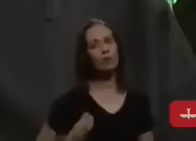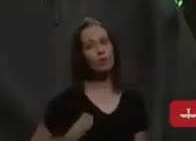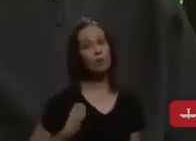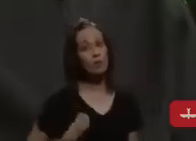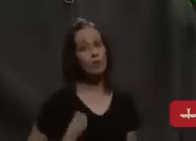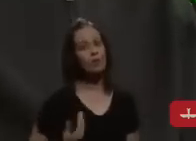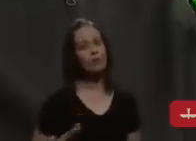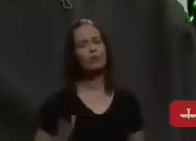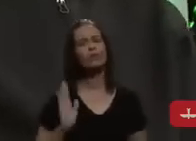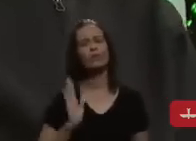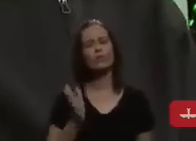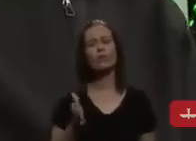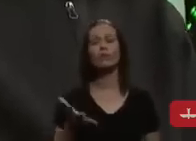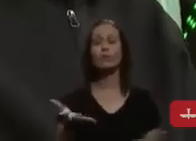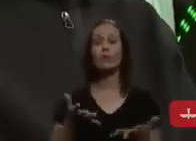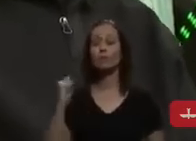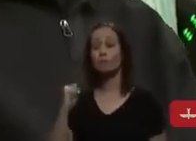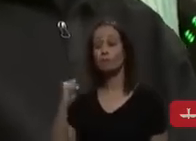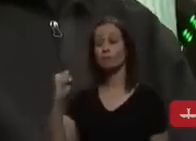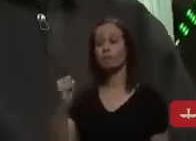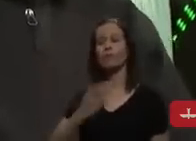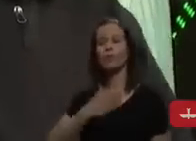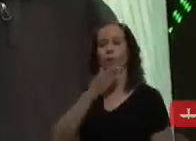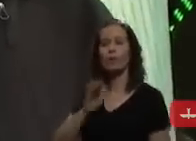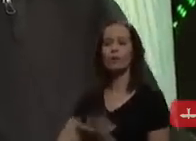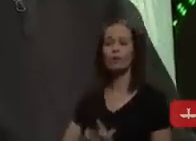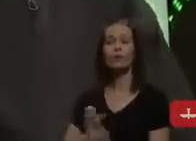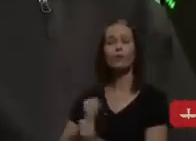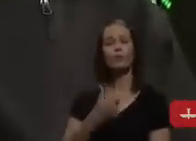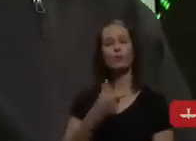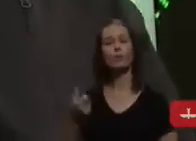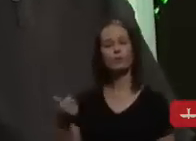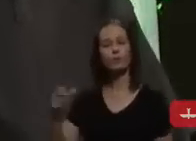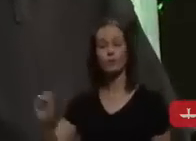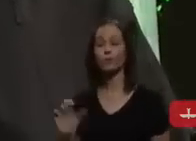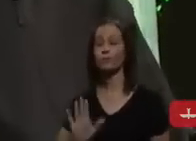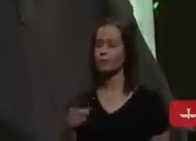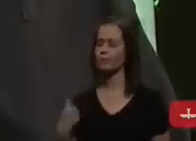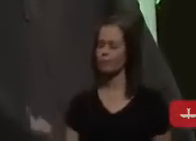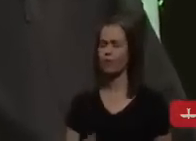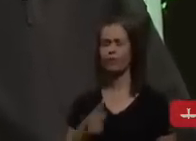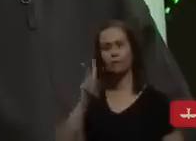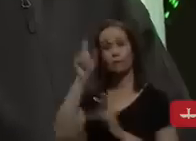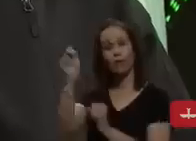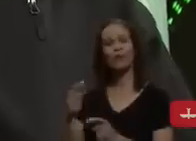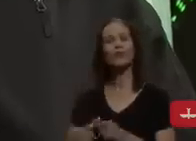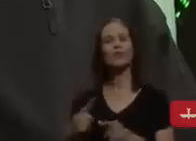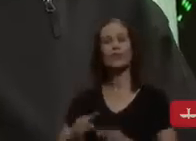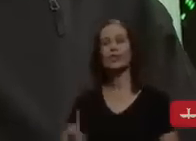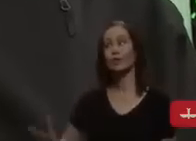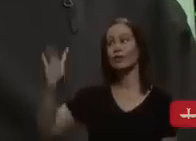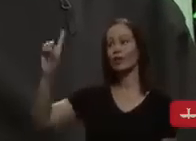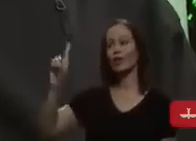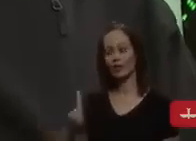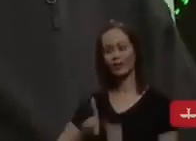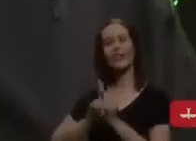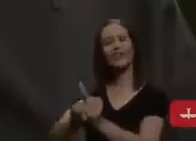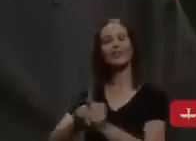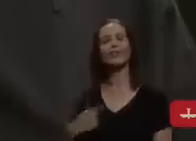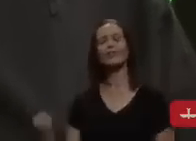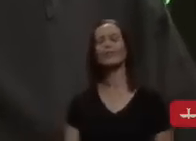tirar a vida do meu marido em 2018. Mas nós estamos fortes, porque o Senhor é por nós. E nós